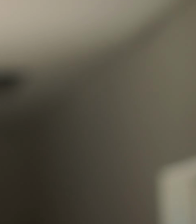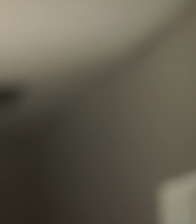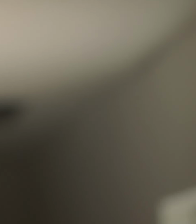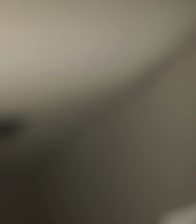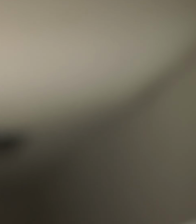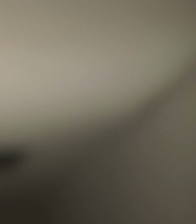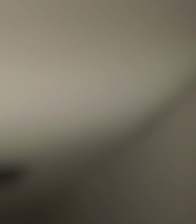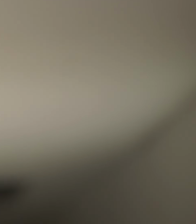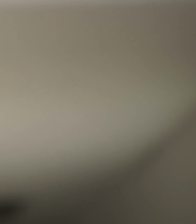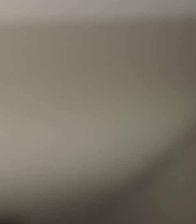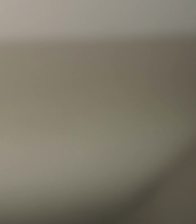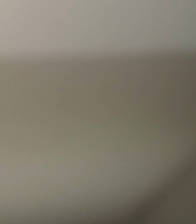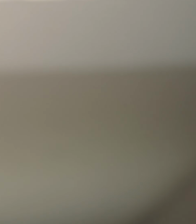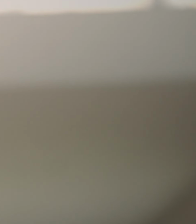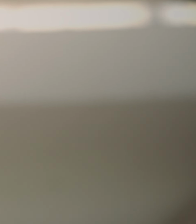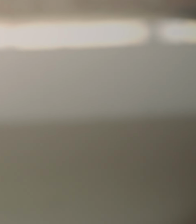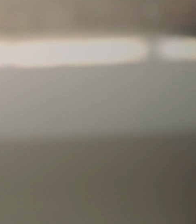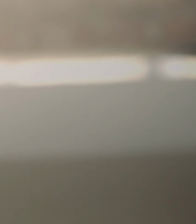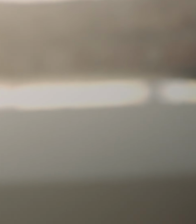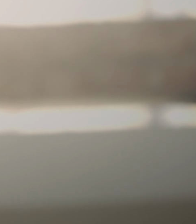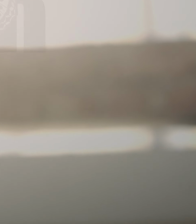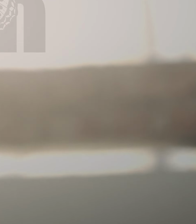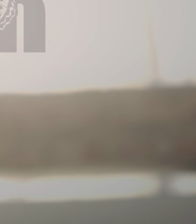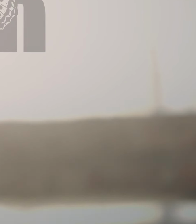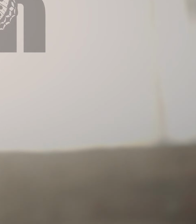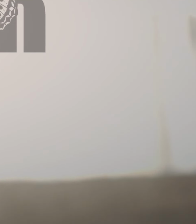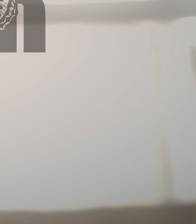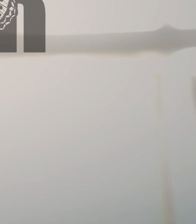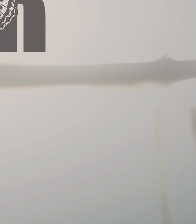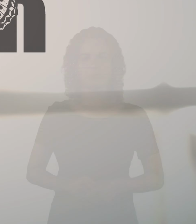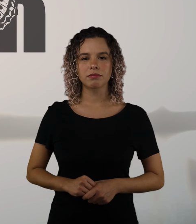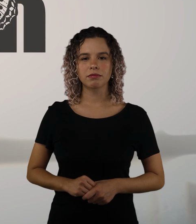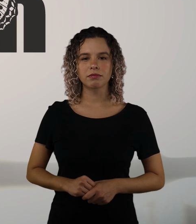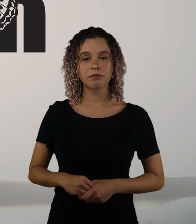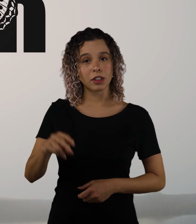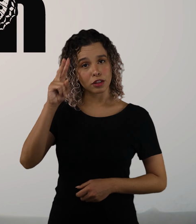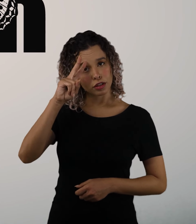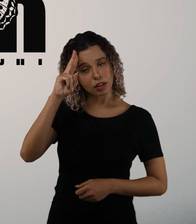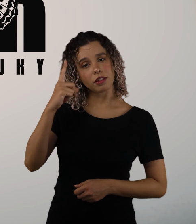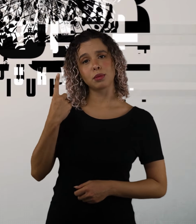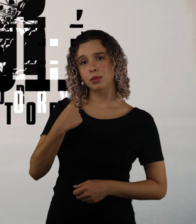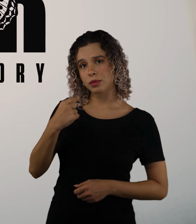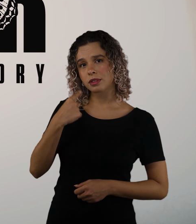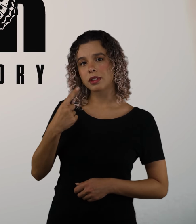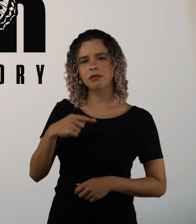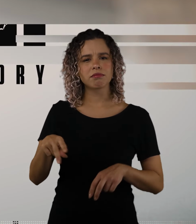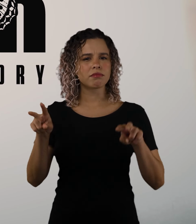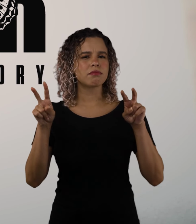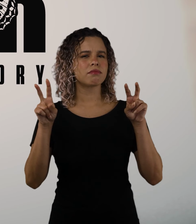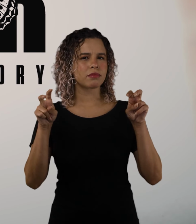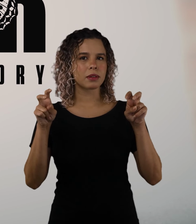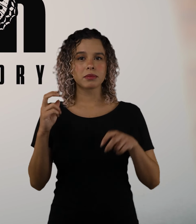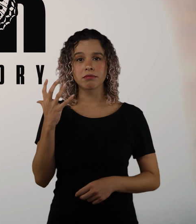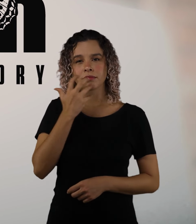A câmera acompanha seu olhar e revela no teto uma claraboia iluminada. A luz ofusca e no centro, em letras de forma